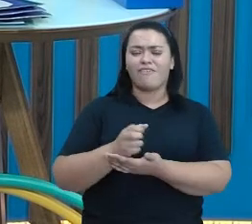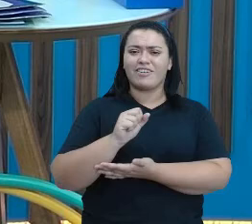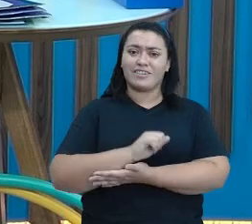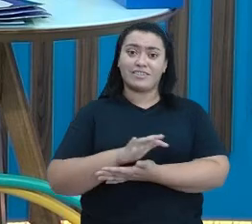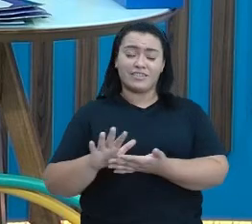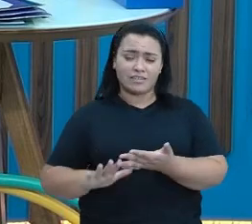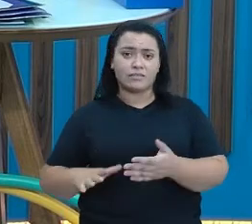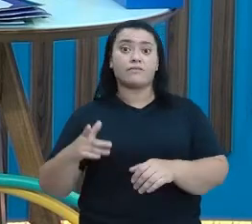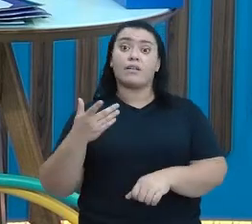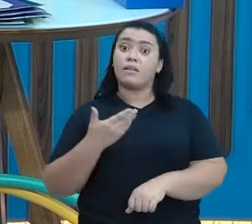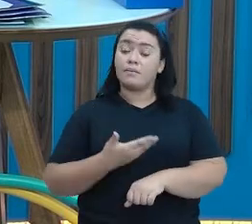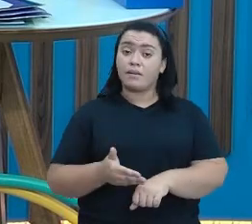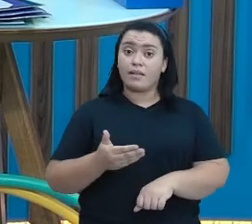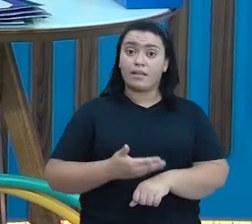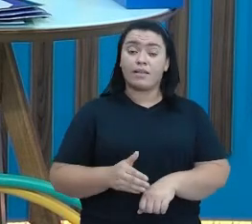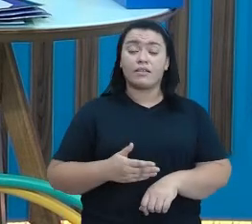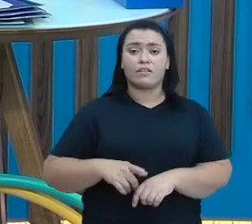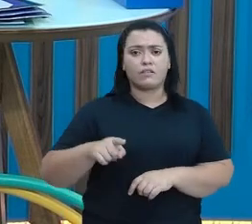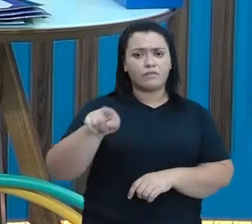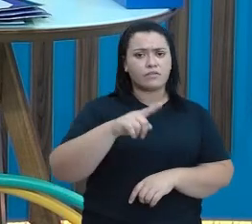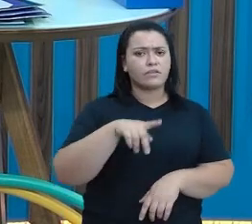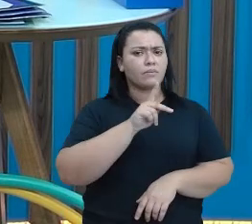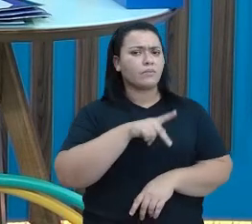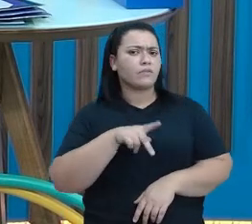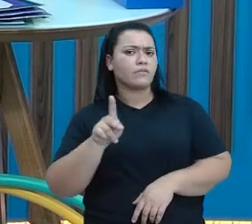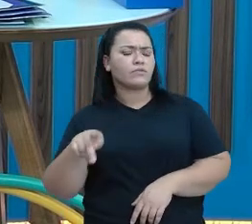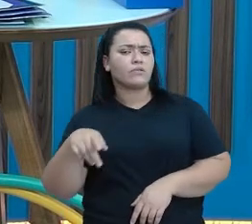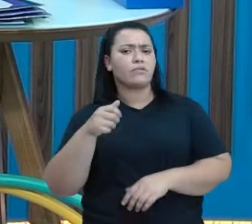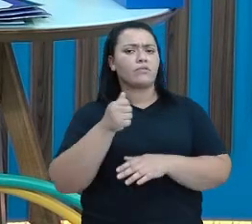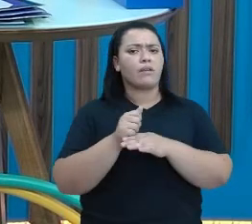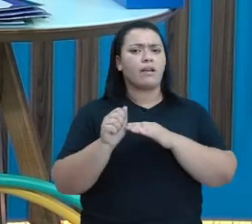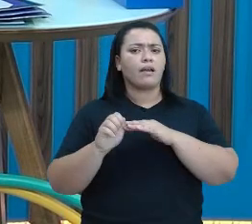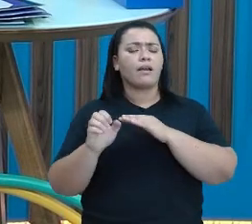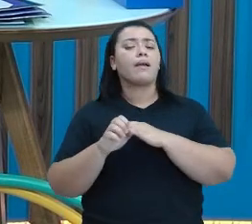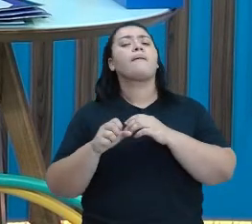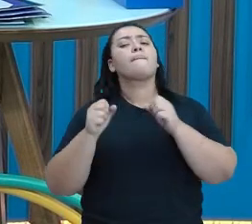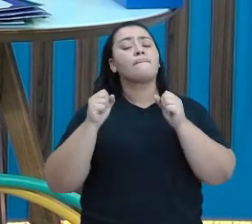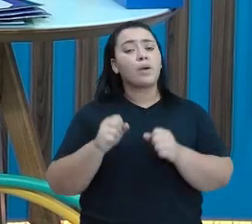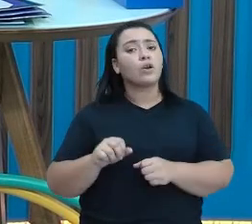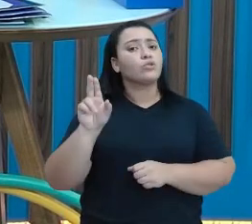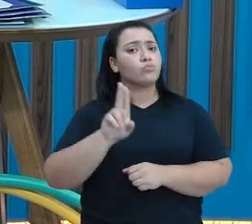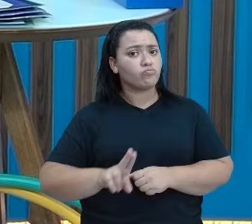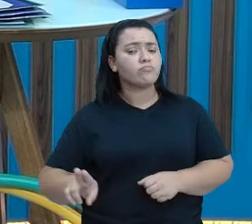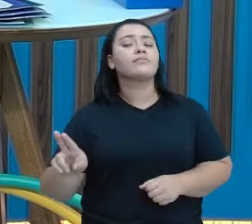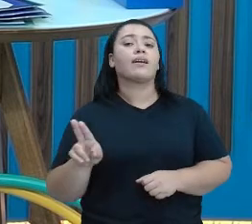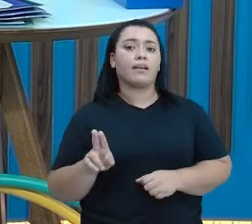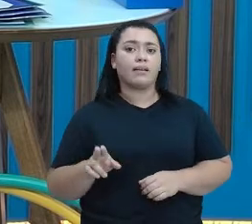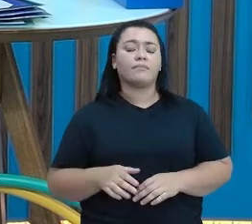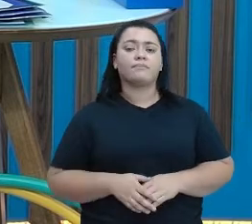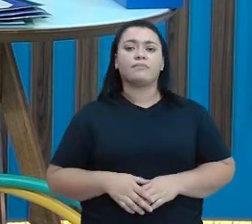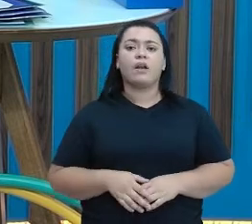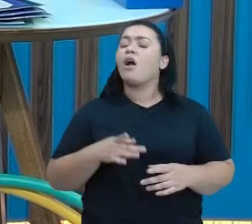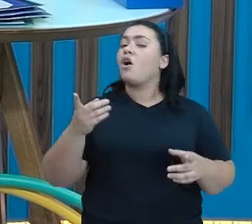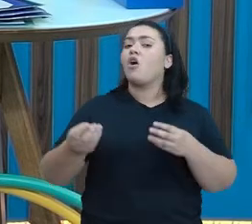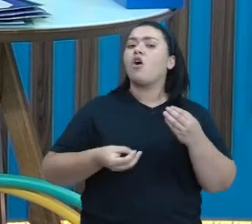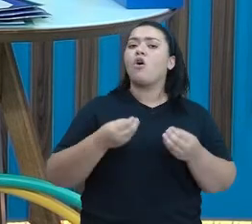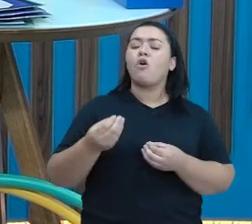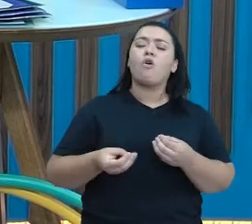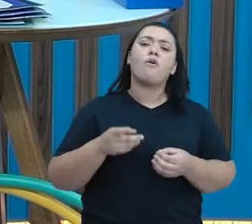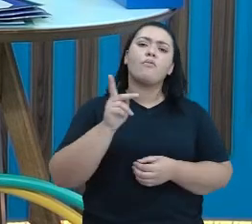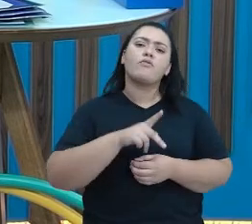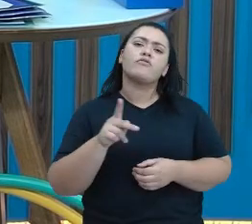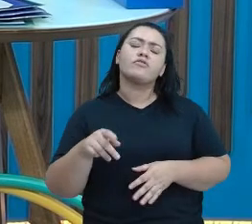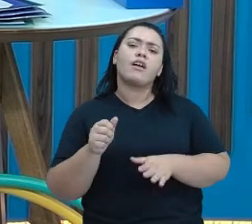atividades práticas que você, professor do AEE, ou não, pode utilizar, né? Eu trouxe aqui como o professor do